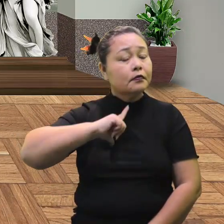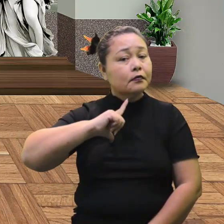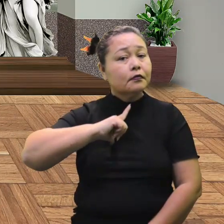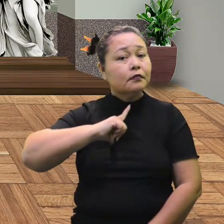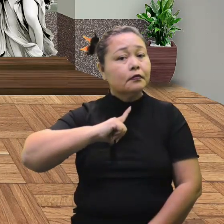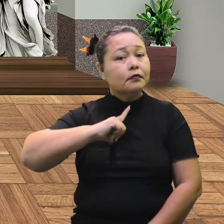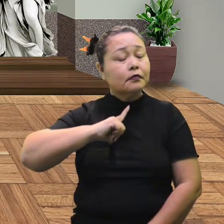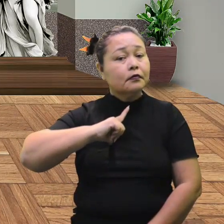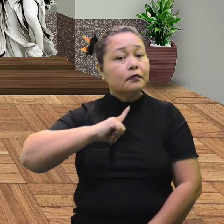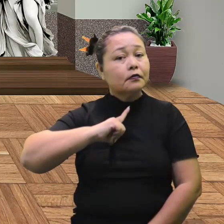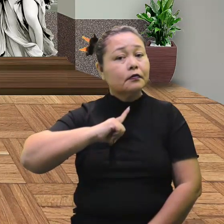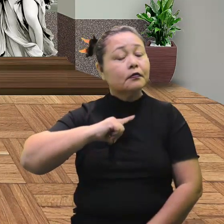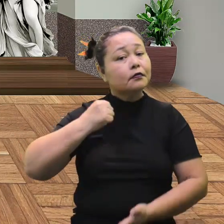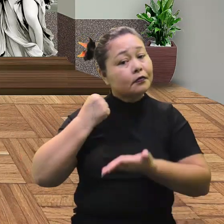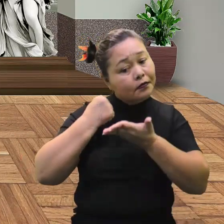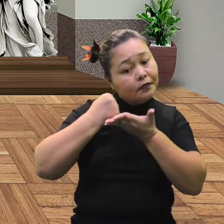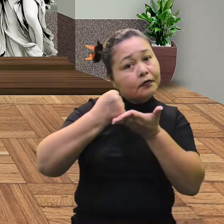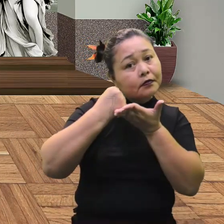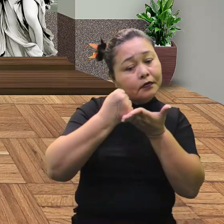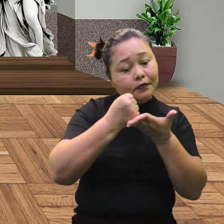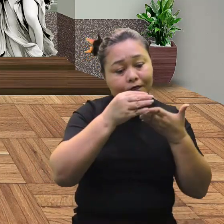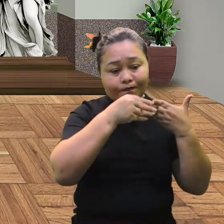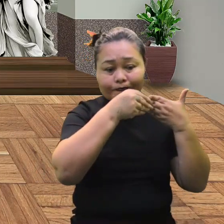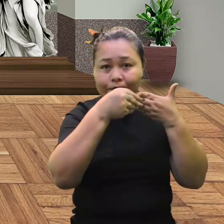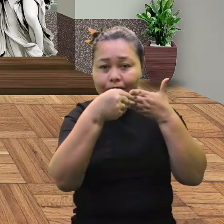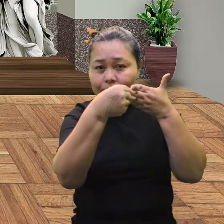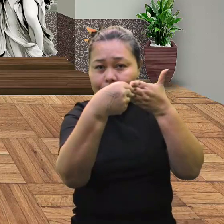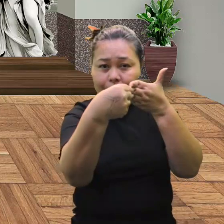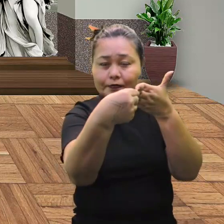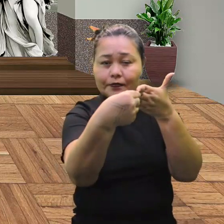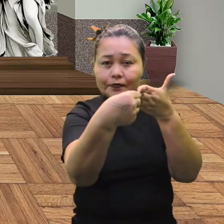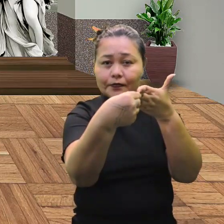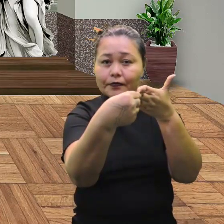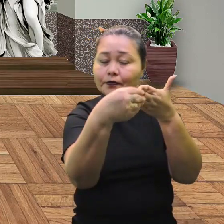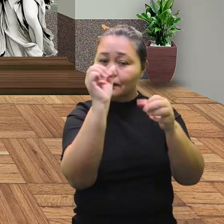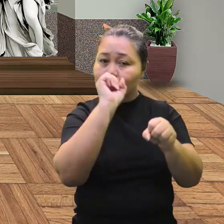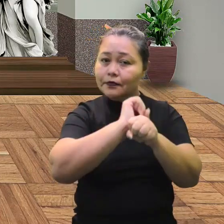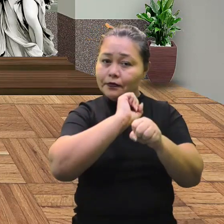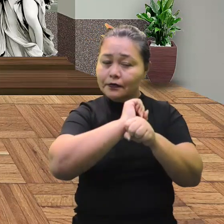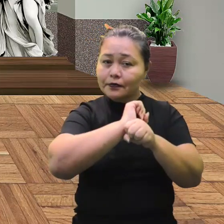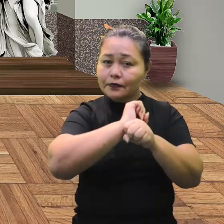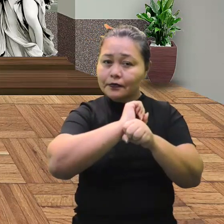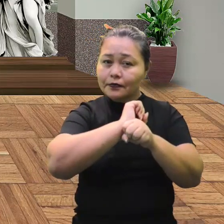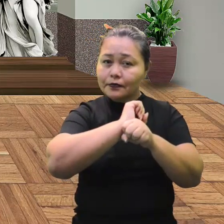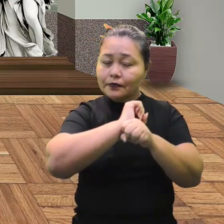tenhamos ajudado vocês nessa jornada. Eu